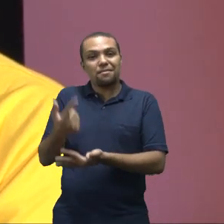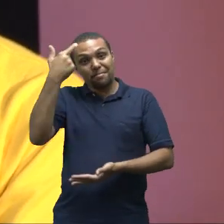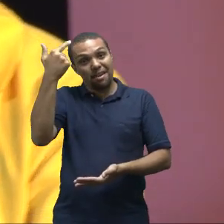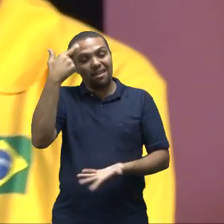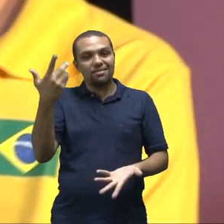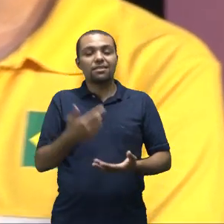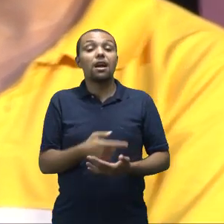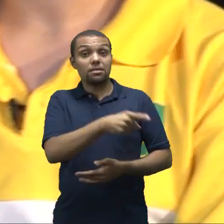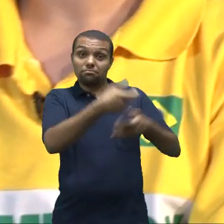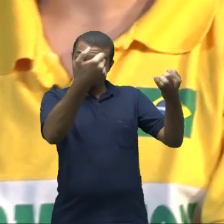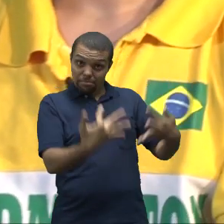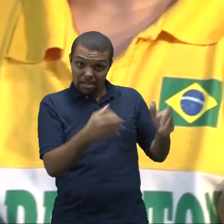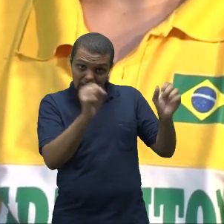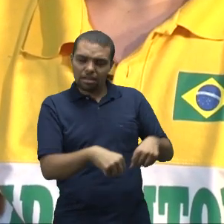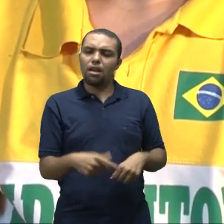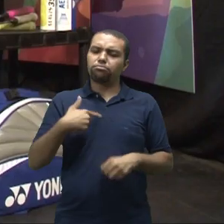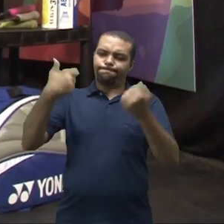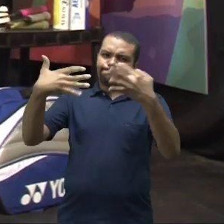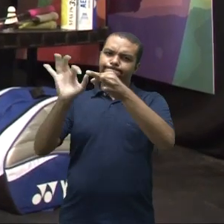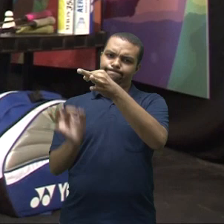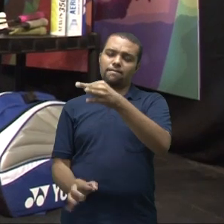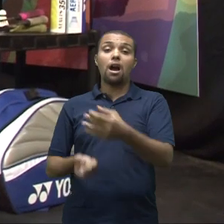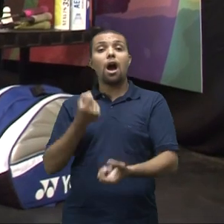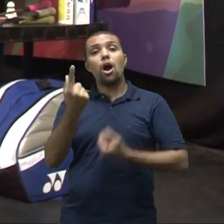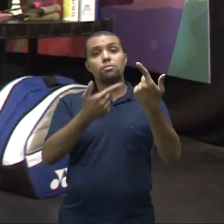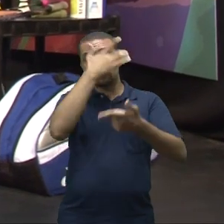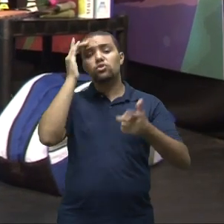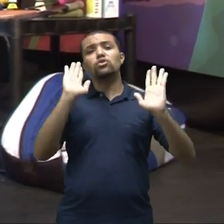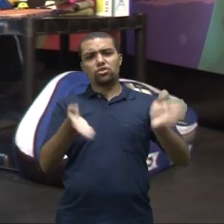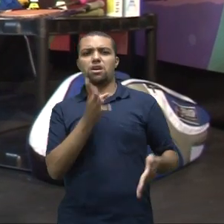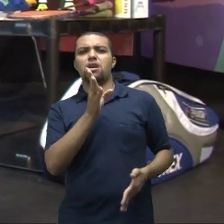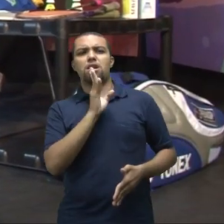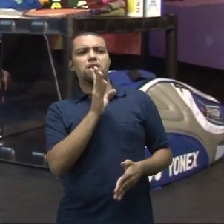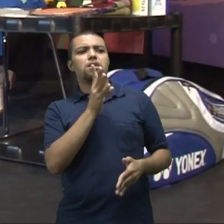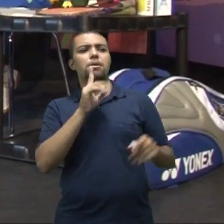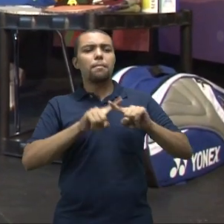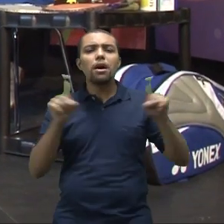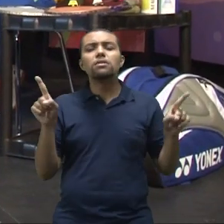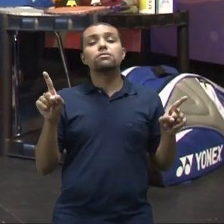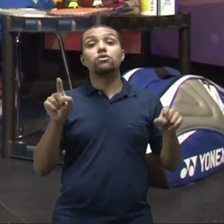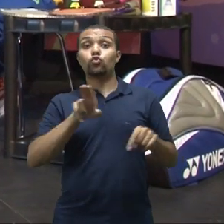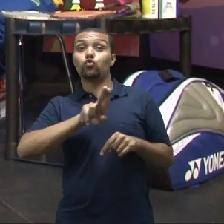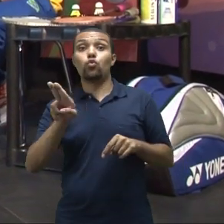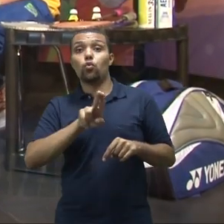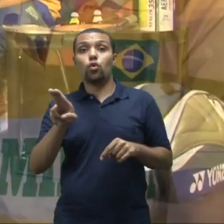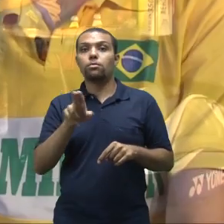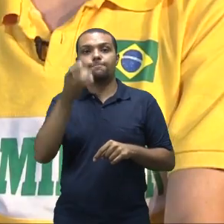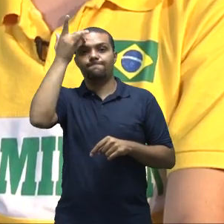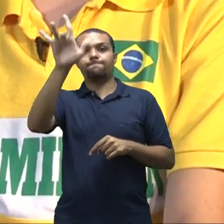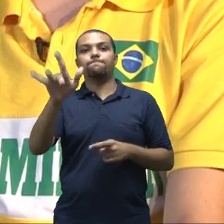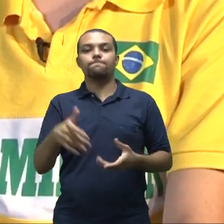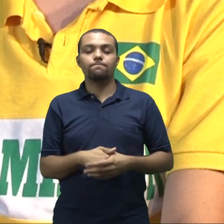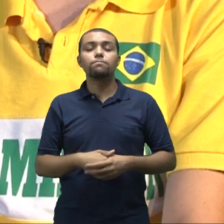maioria tradicional. Não tem ideia, é verdade. Uhum. E aí você explica isso para eles. Explico. Uhum. Alguns até sabem o que é, mas pelo